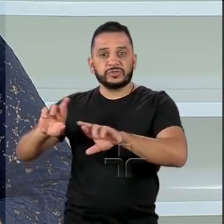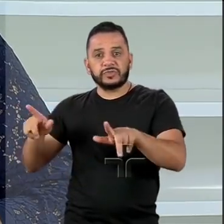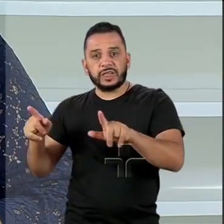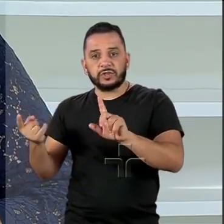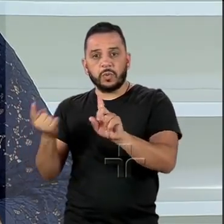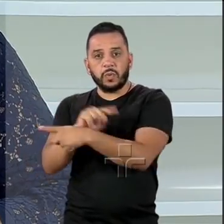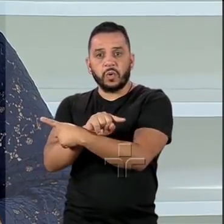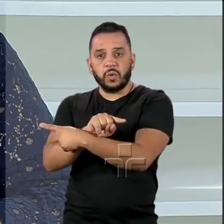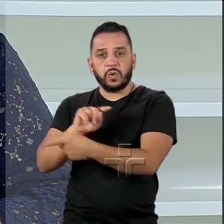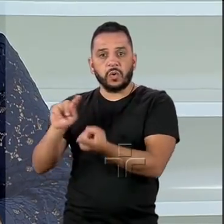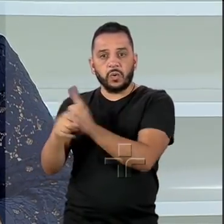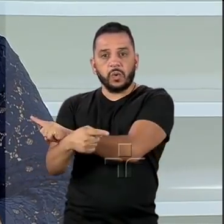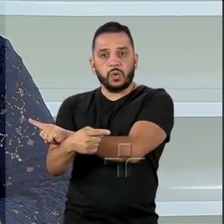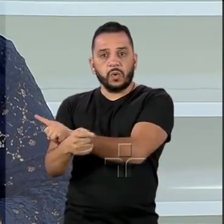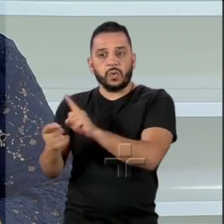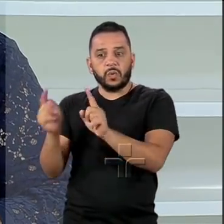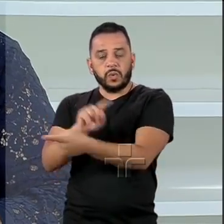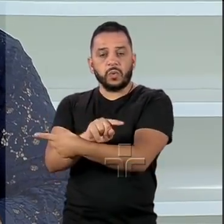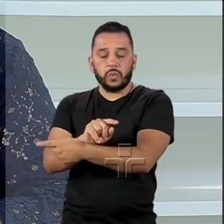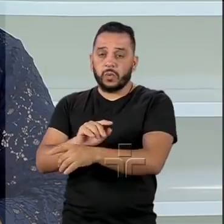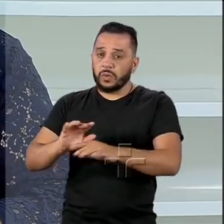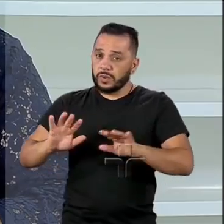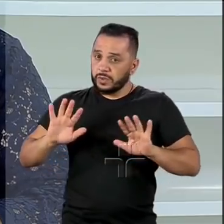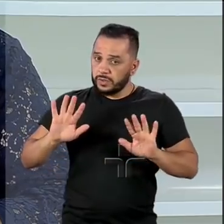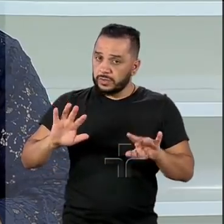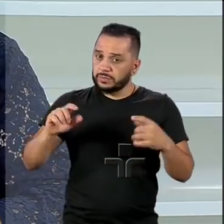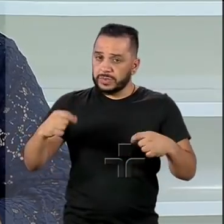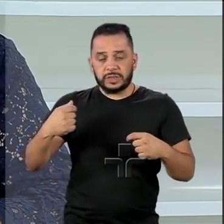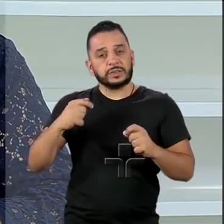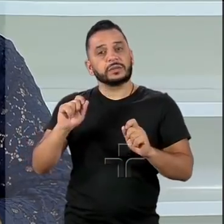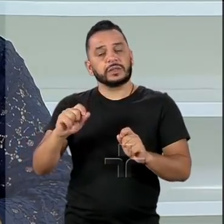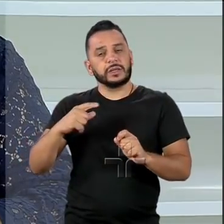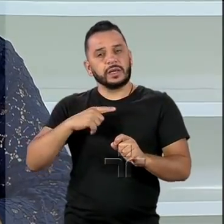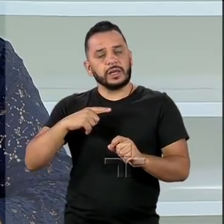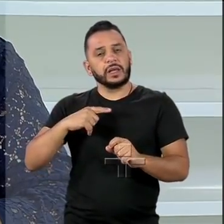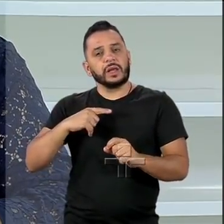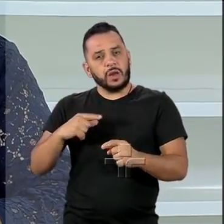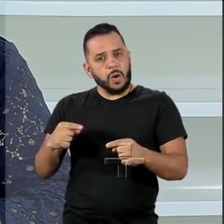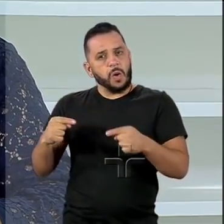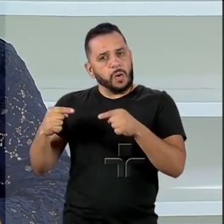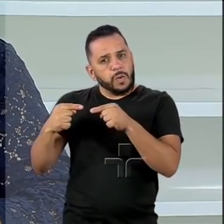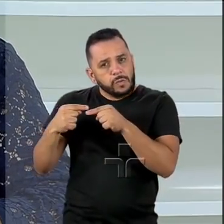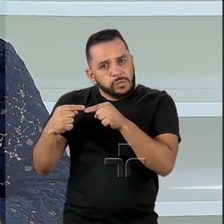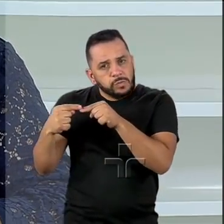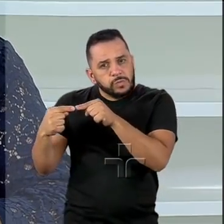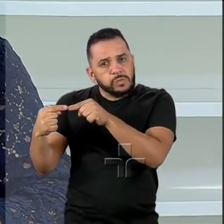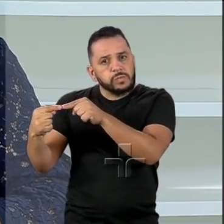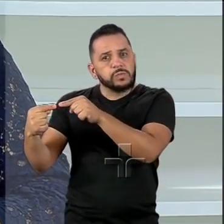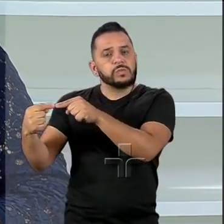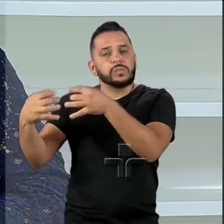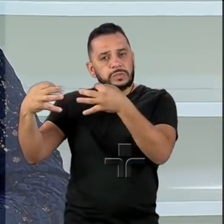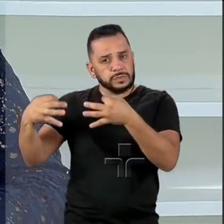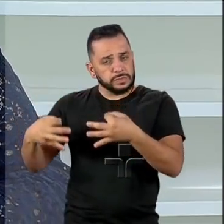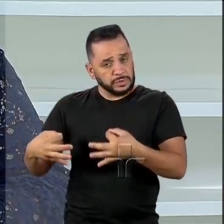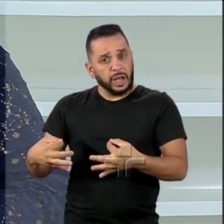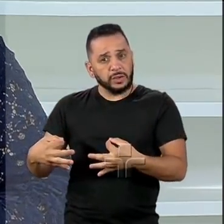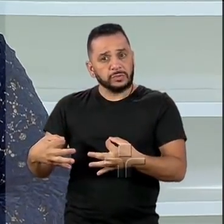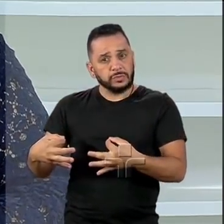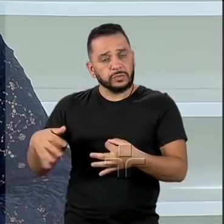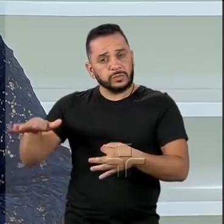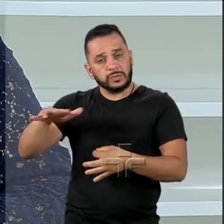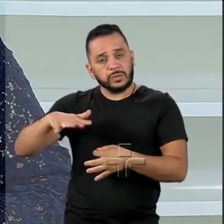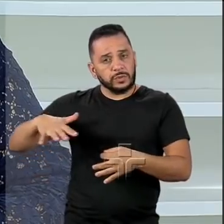conteúdo jurídico, mas é a falta de coerência. Isso é que nos causa muita estranheza. Porque em